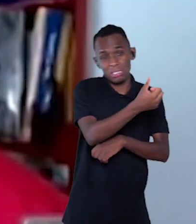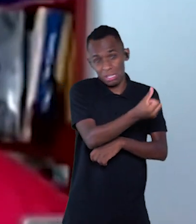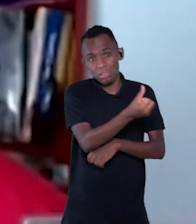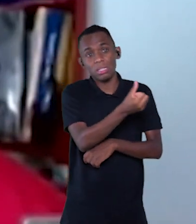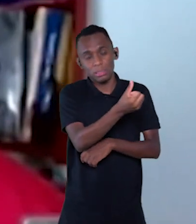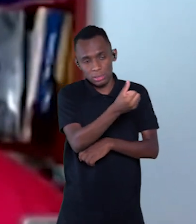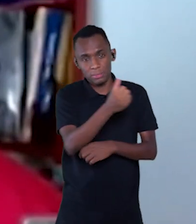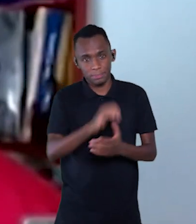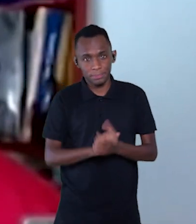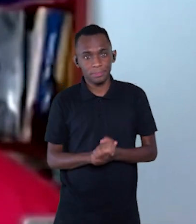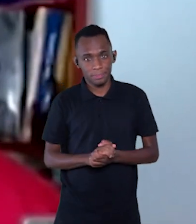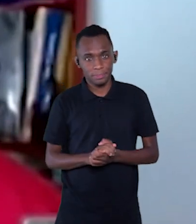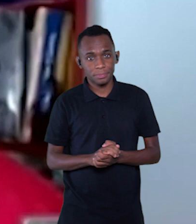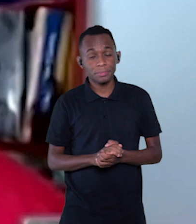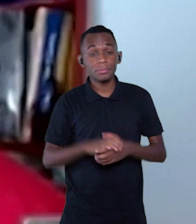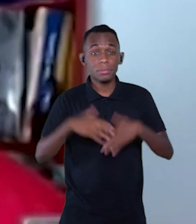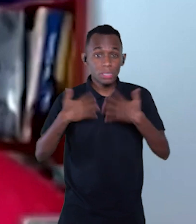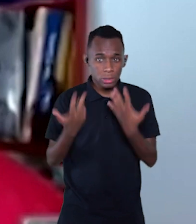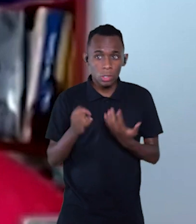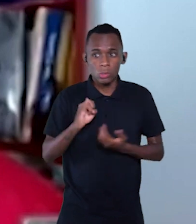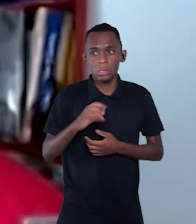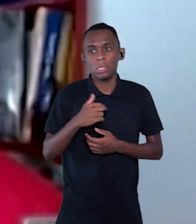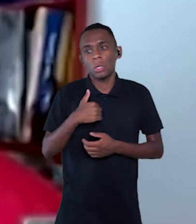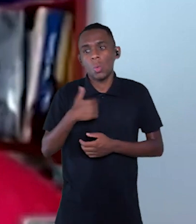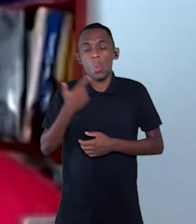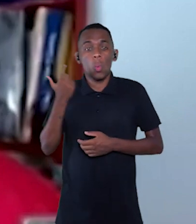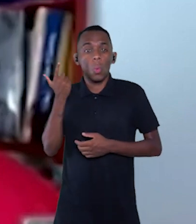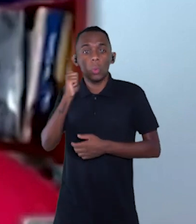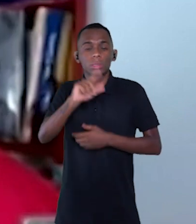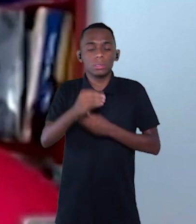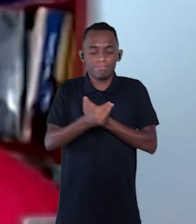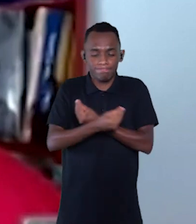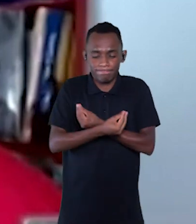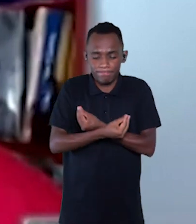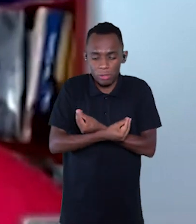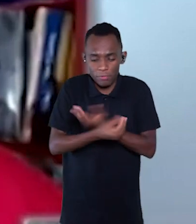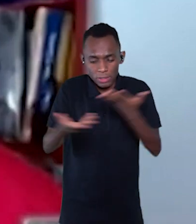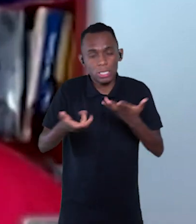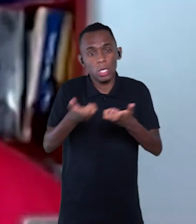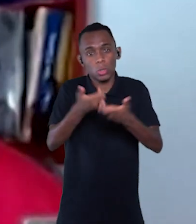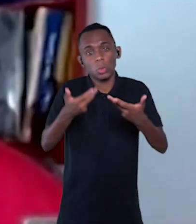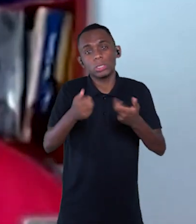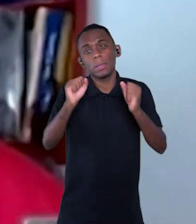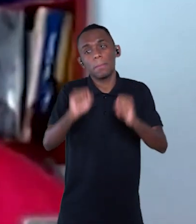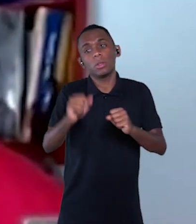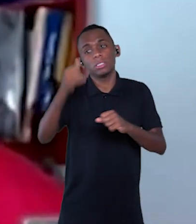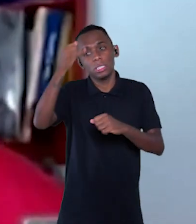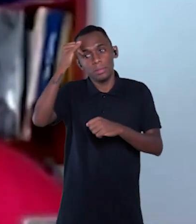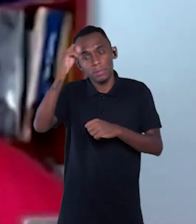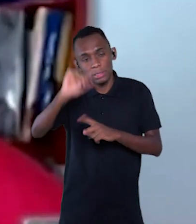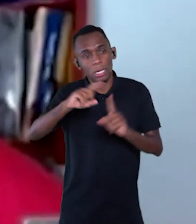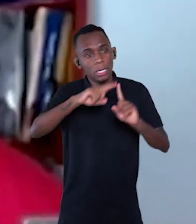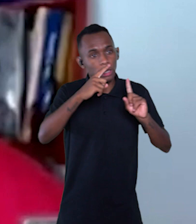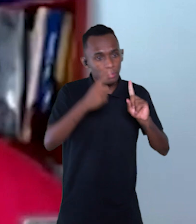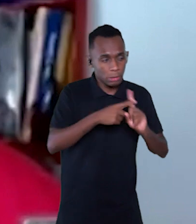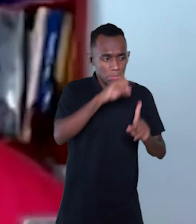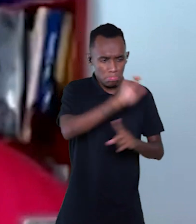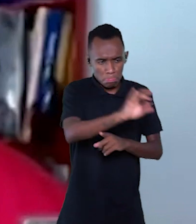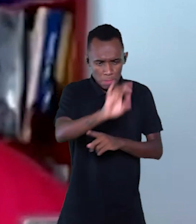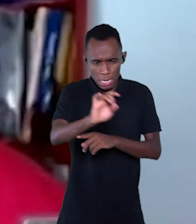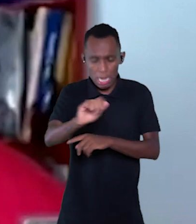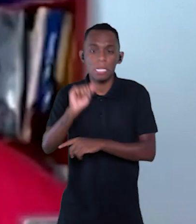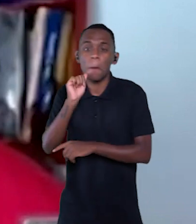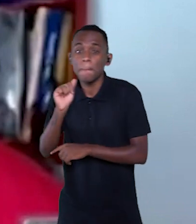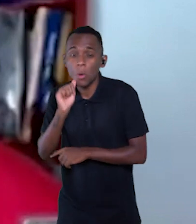não planejadas a cada 100. Então, se eu consigo oferecer método contraceptivo eficiente, adequado para cada